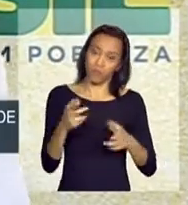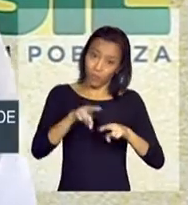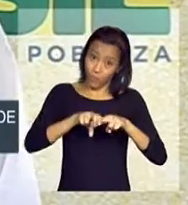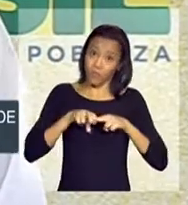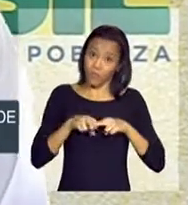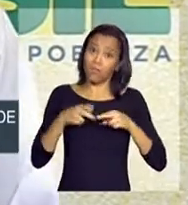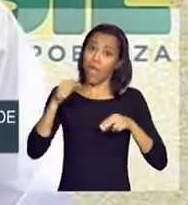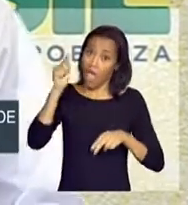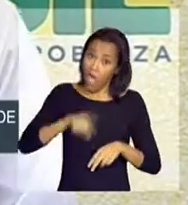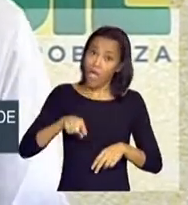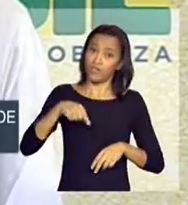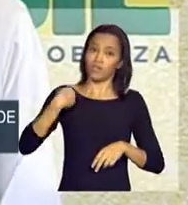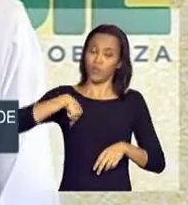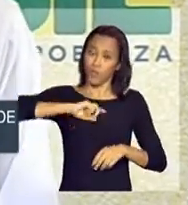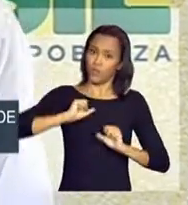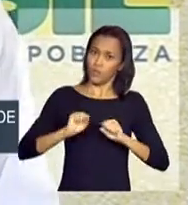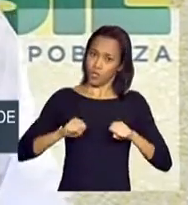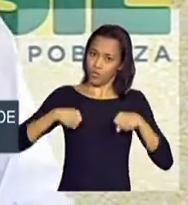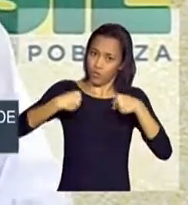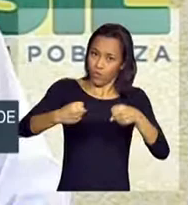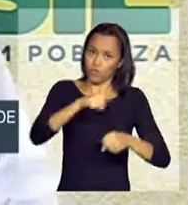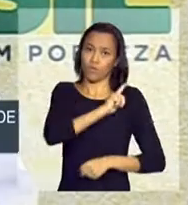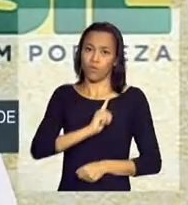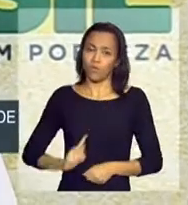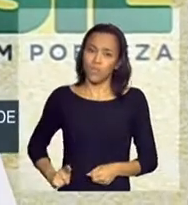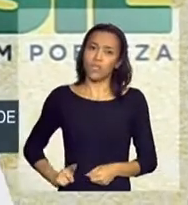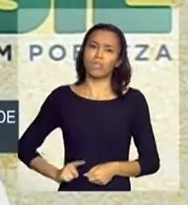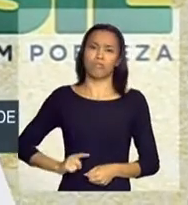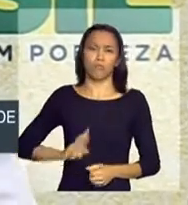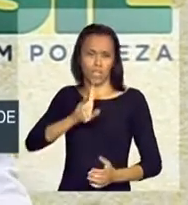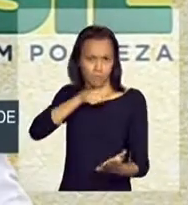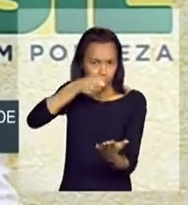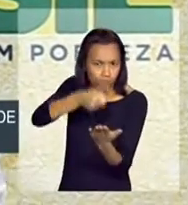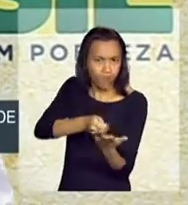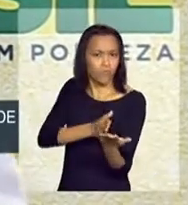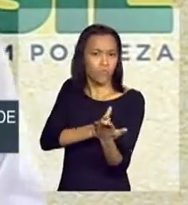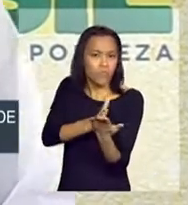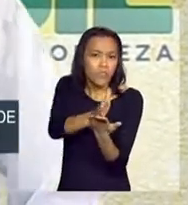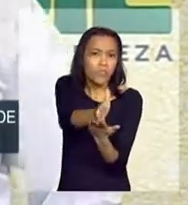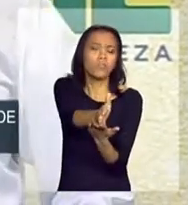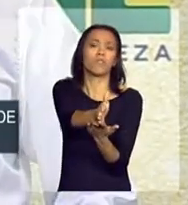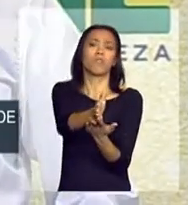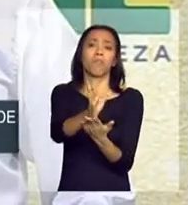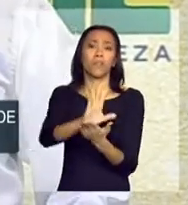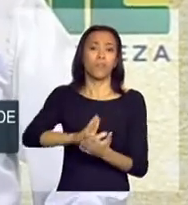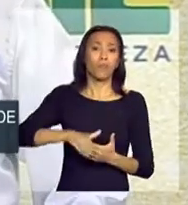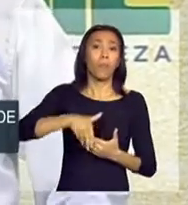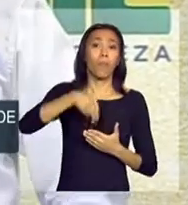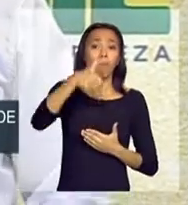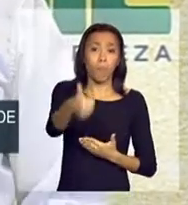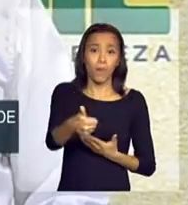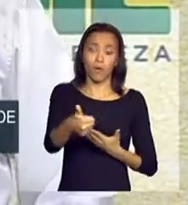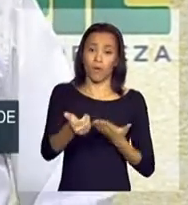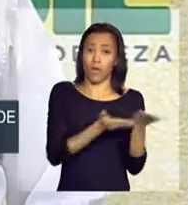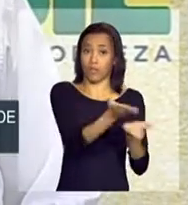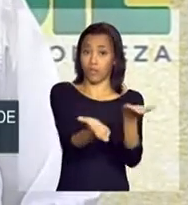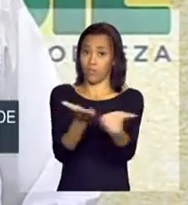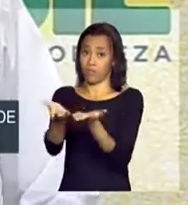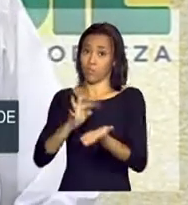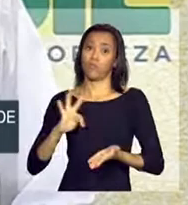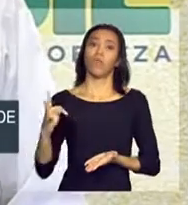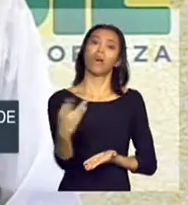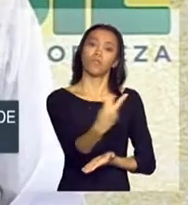esse esforço vamos fazer trabalhar juntos e forma muito determinada para ter a maior cobertura aqui e